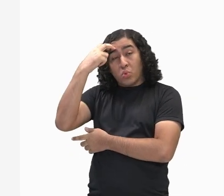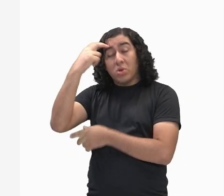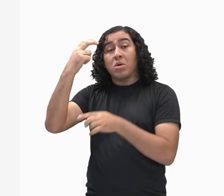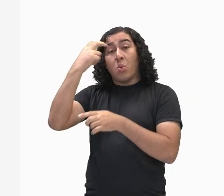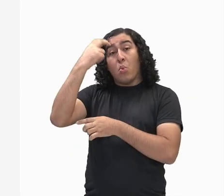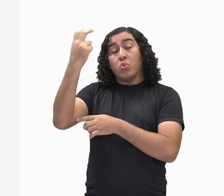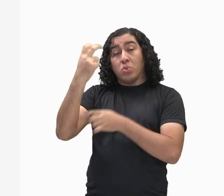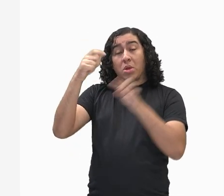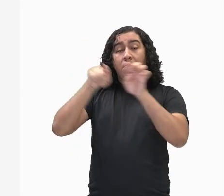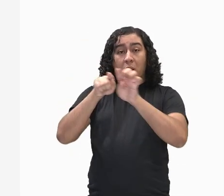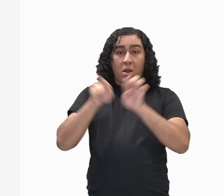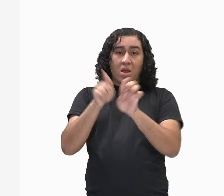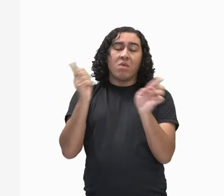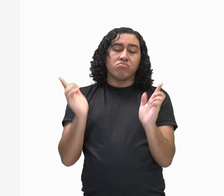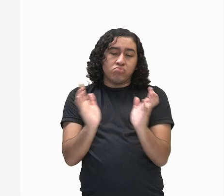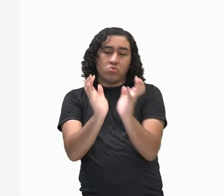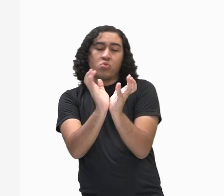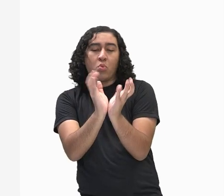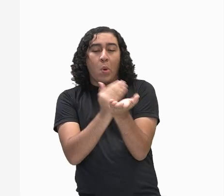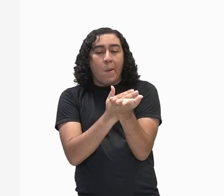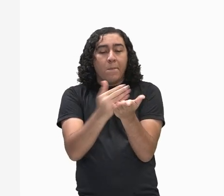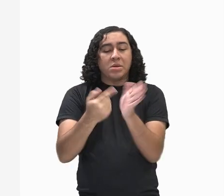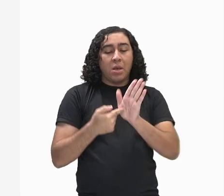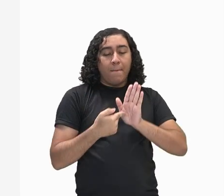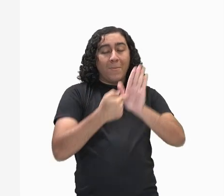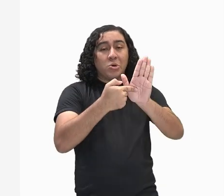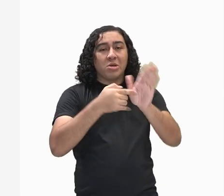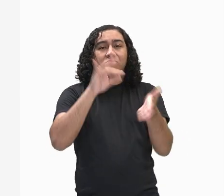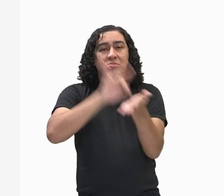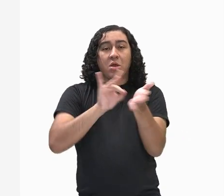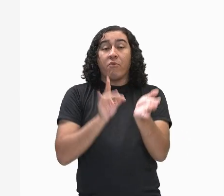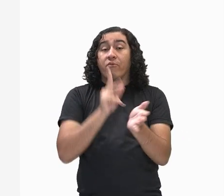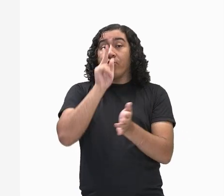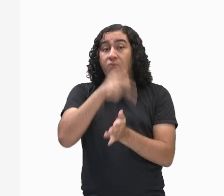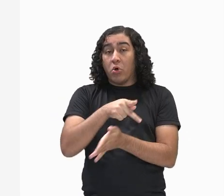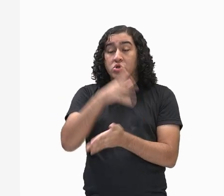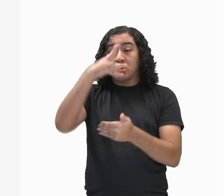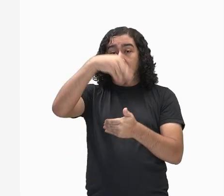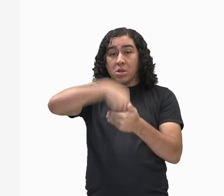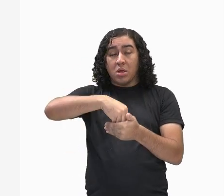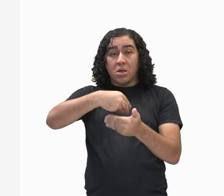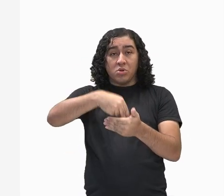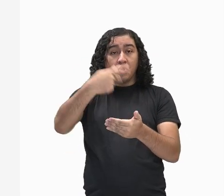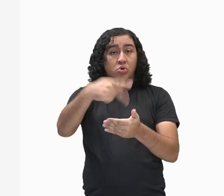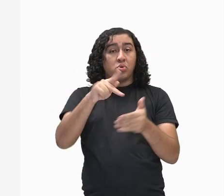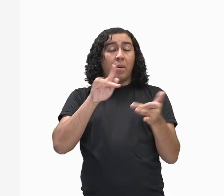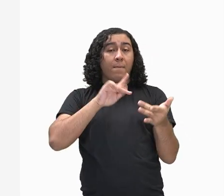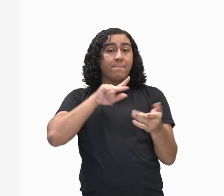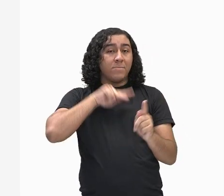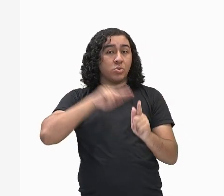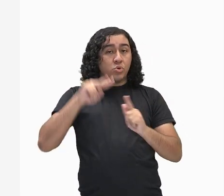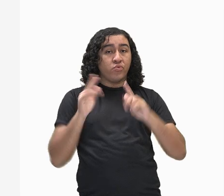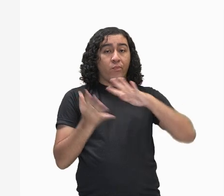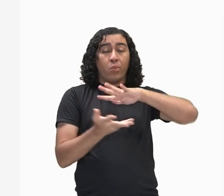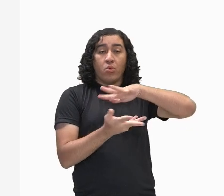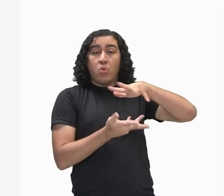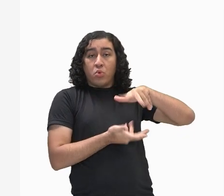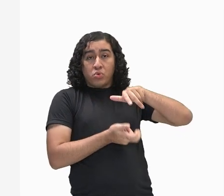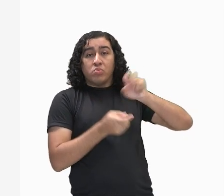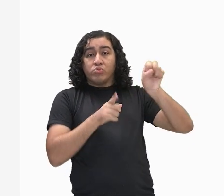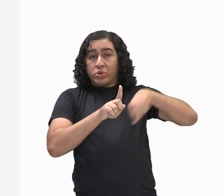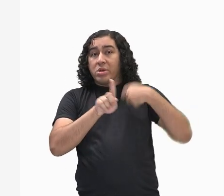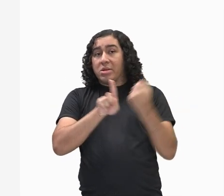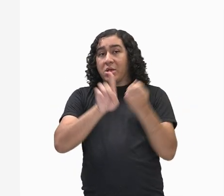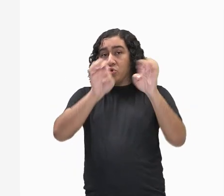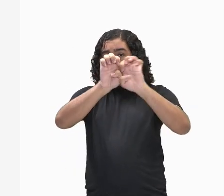né, que começam a se mostrar cada vez mais fortes dentro do nosso mundo, dentro da nossa